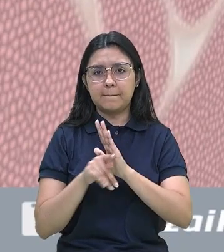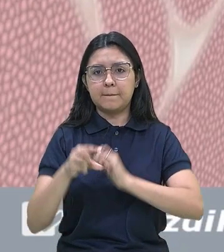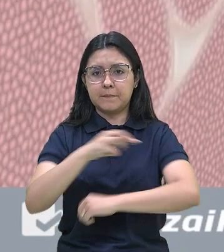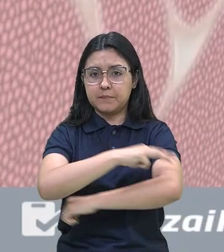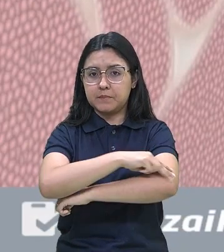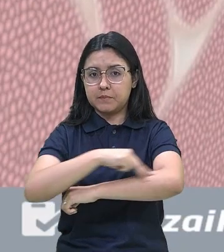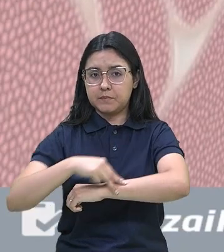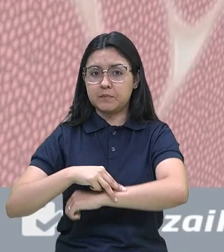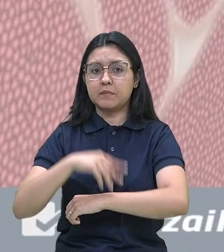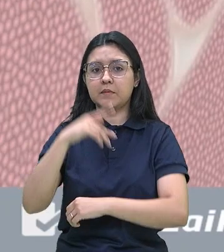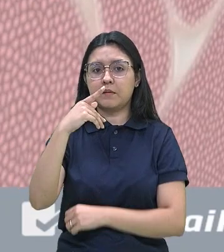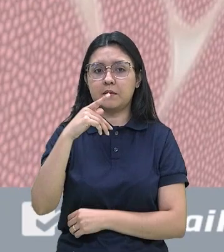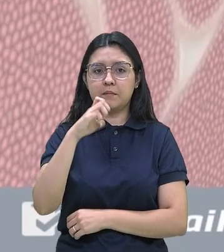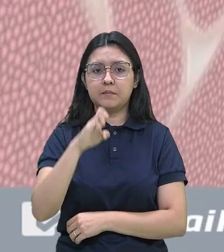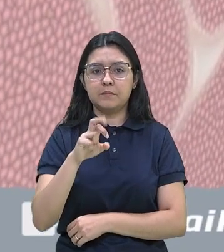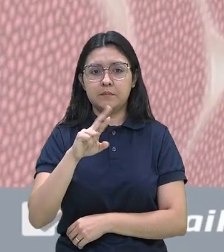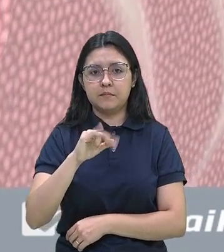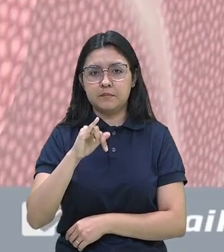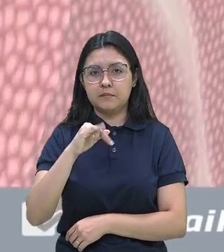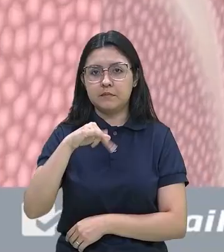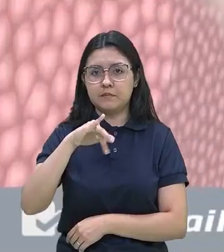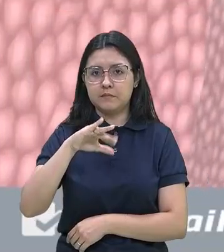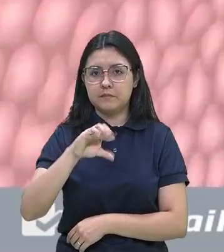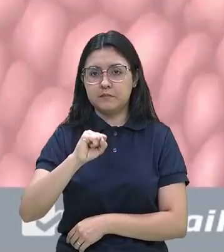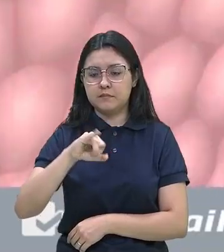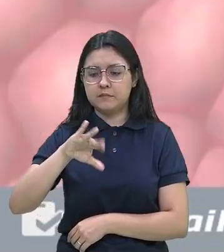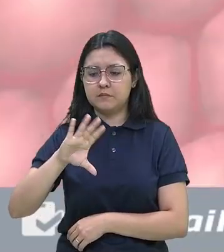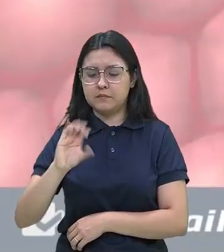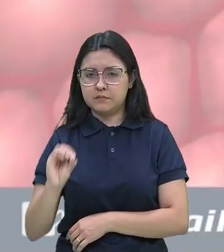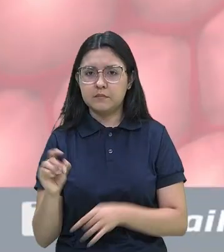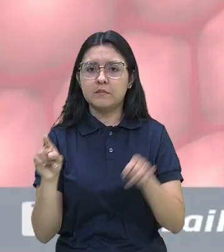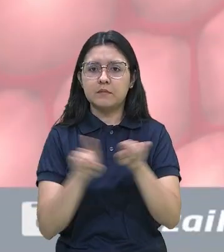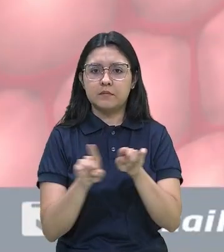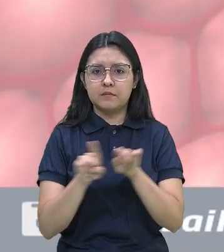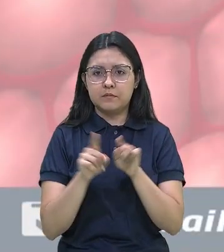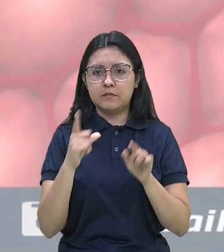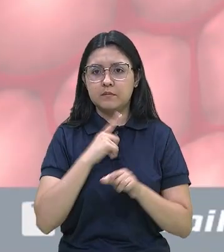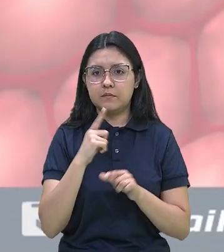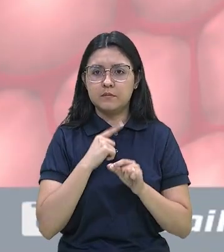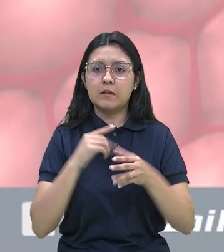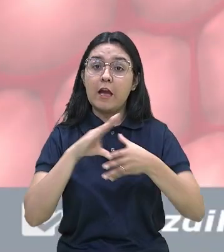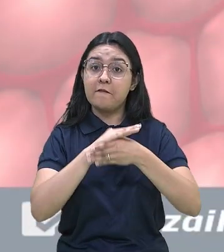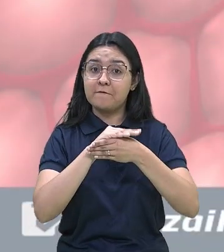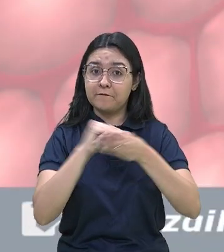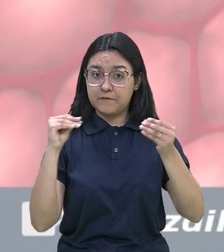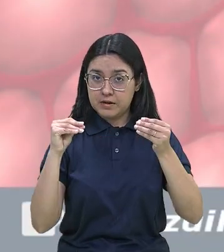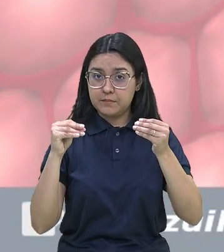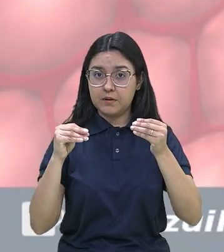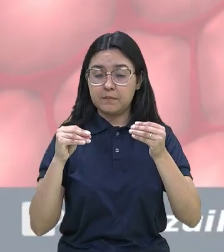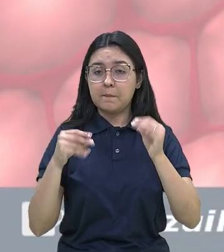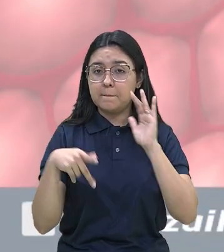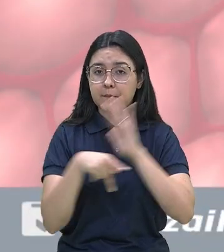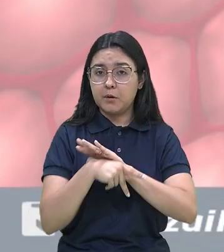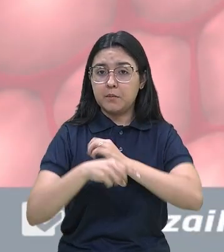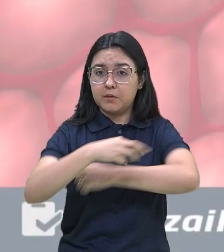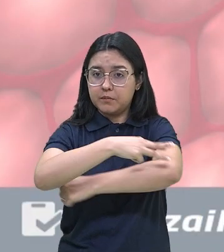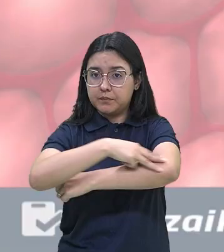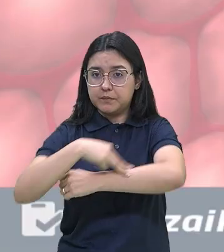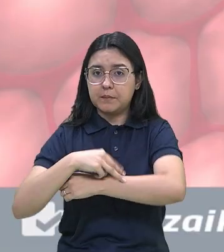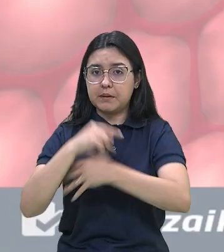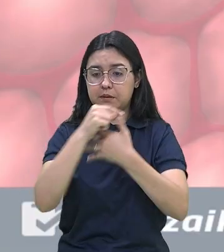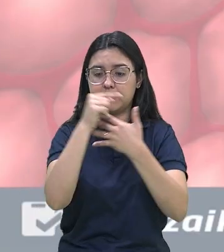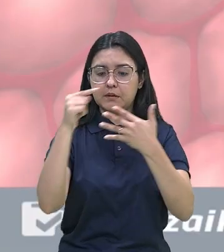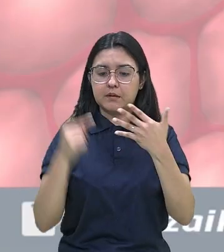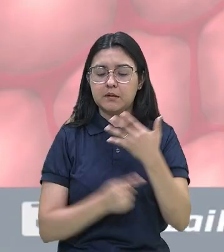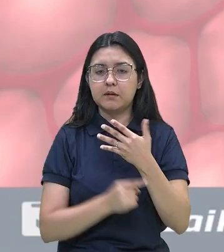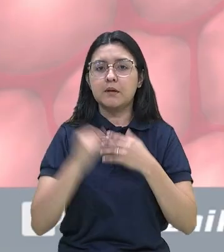ali pelo perimísio. De forma mais interna, nós temos a fibra muscular, que também tem ali elementos importantes,